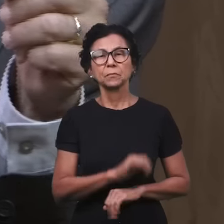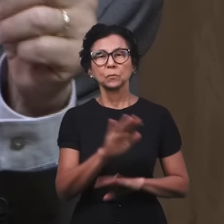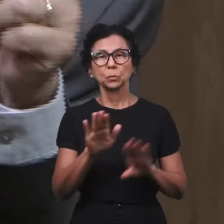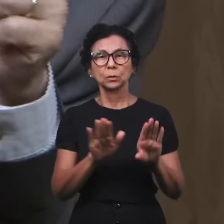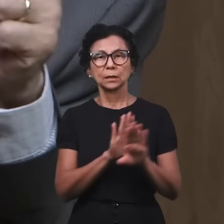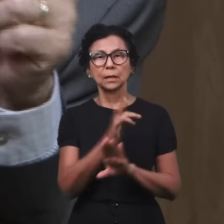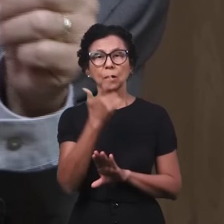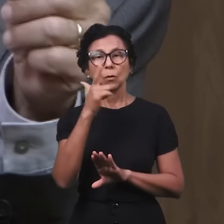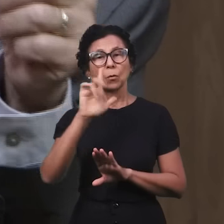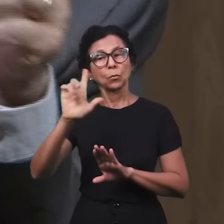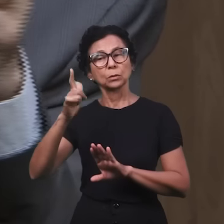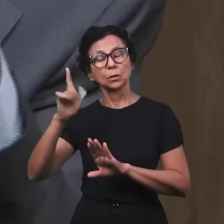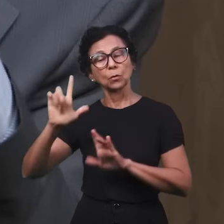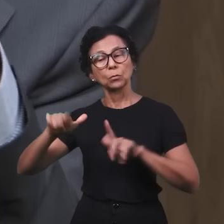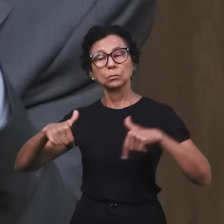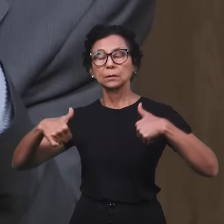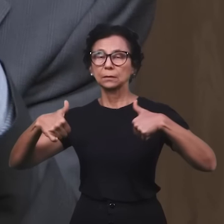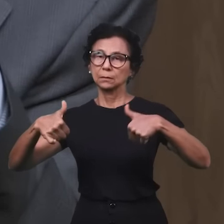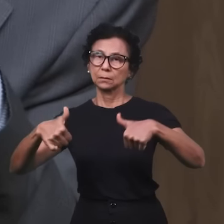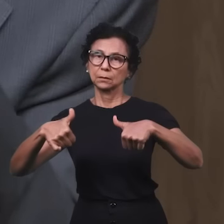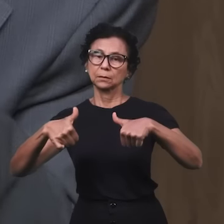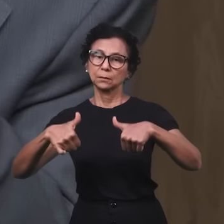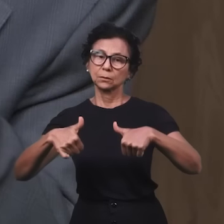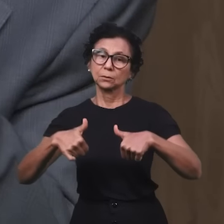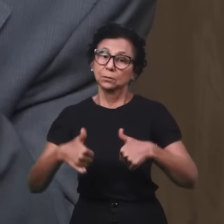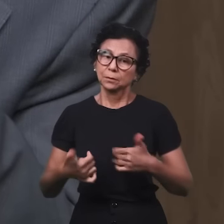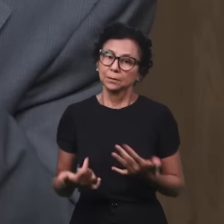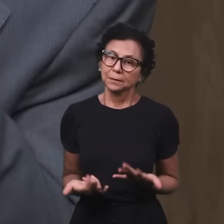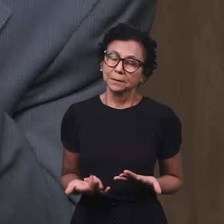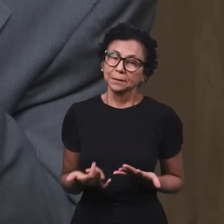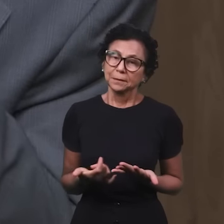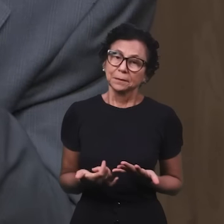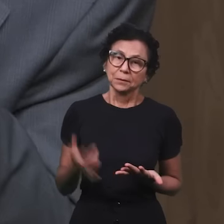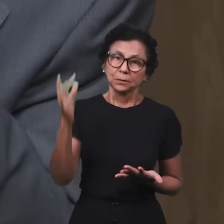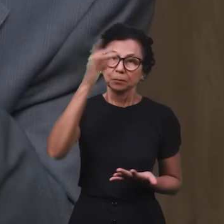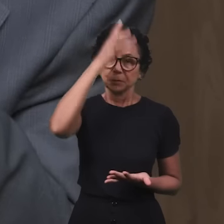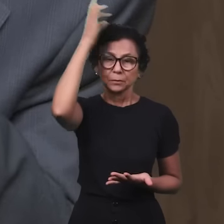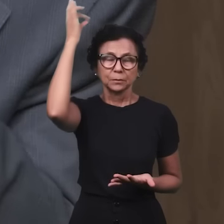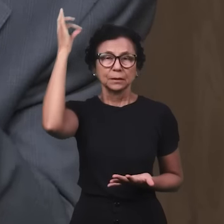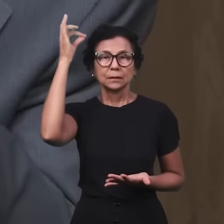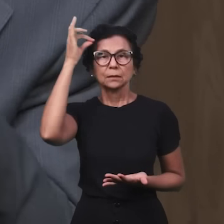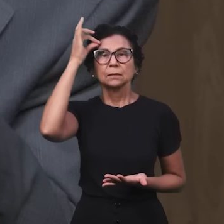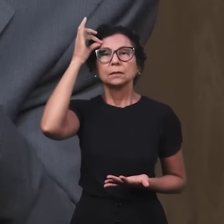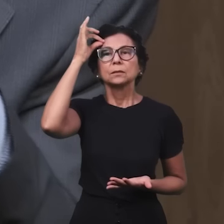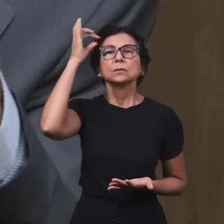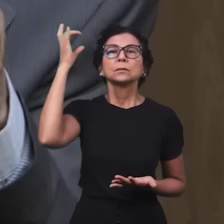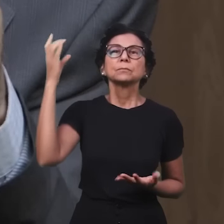ações, teve outras operações e outras,